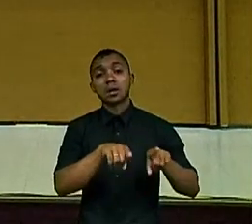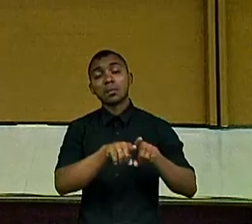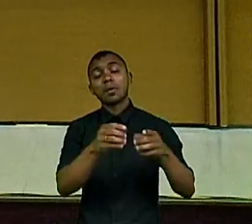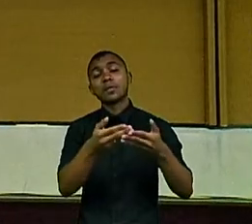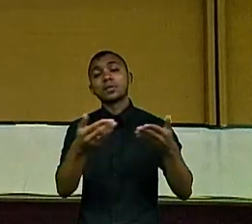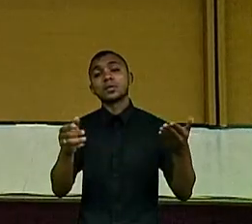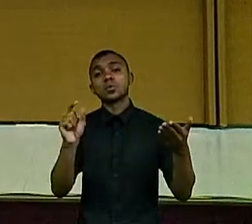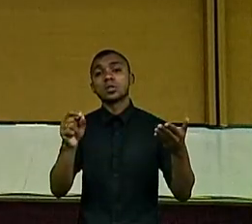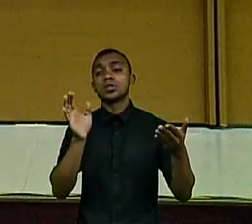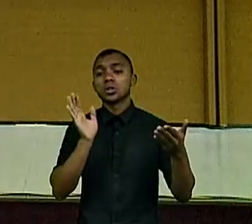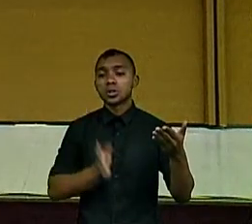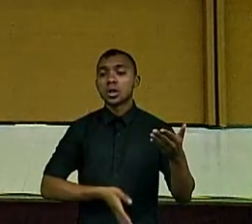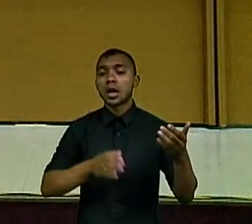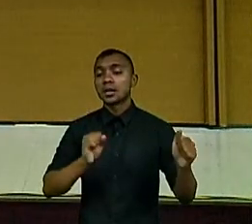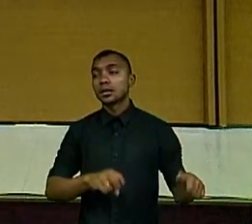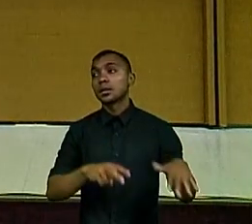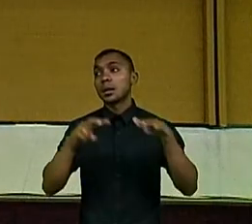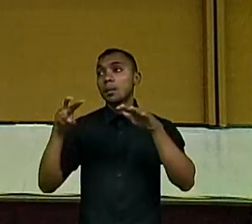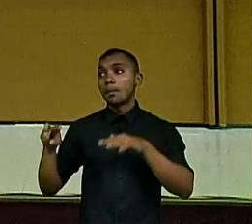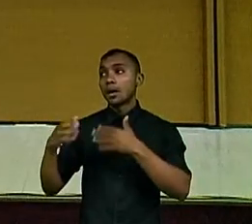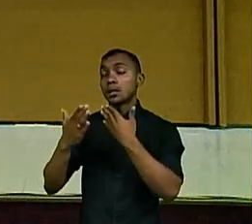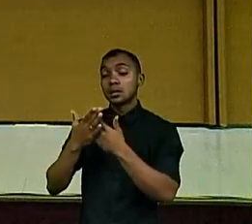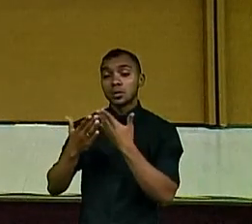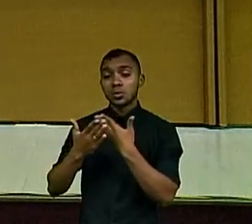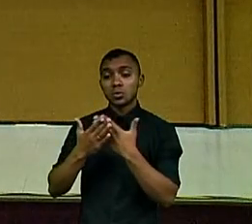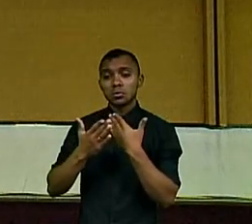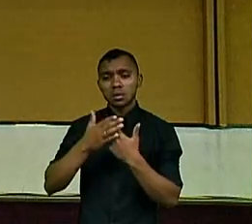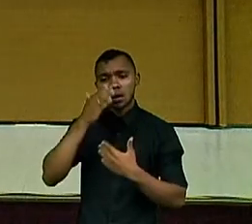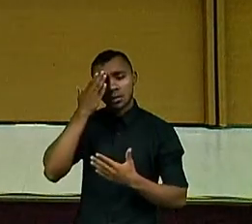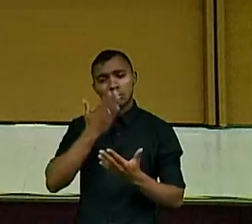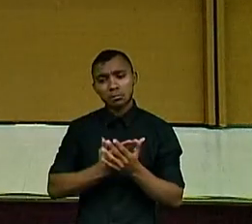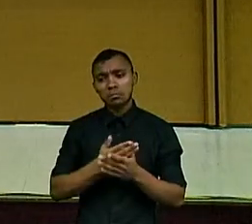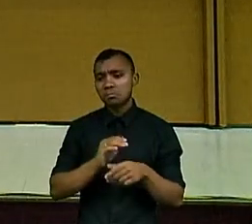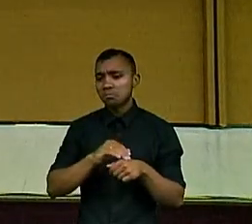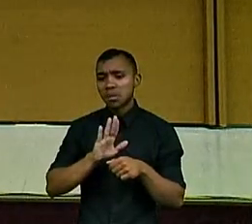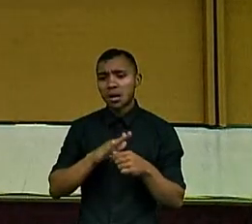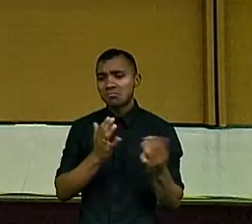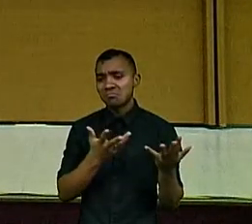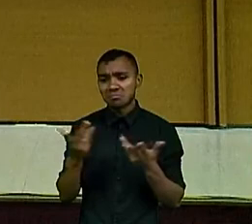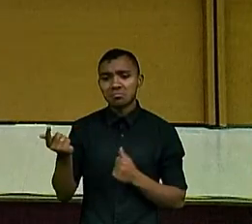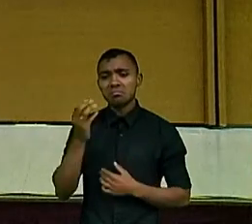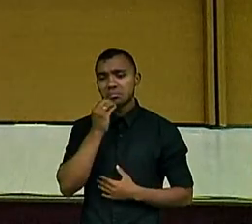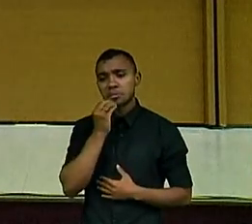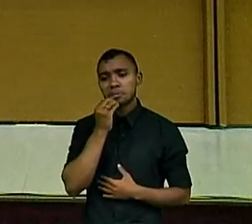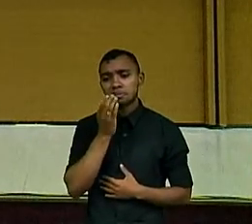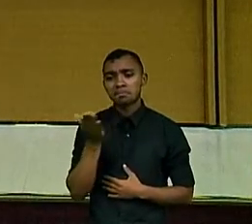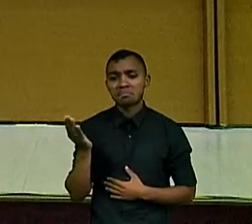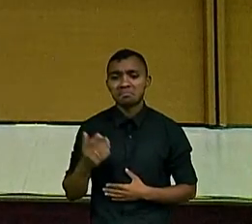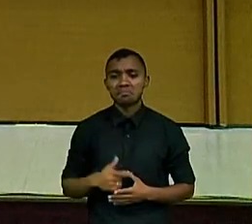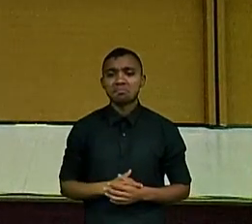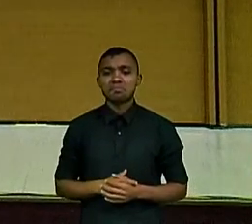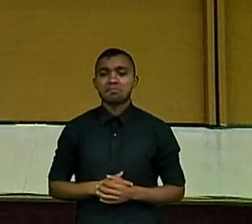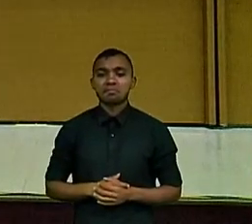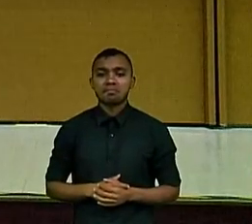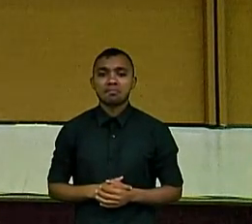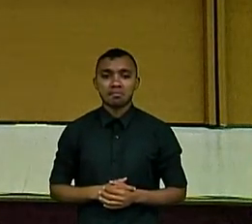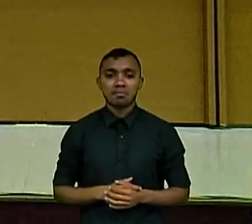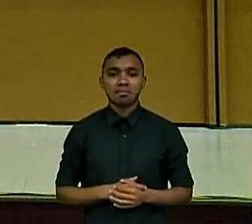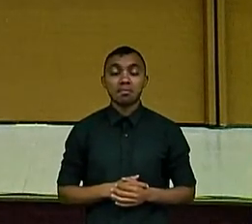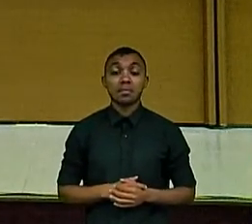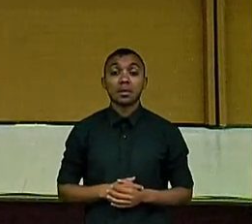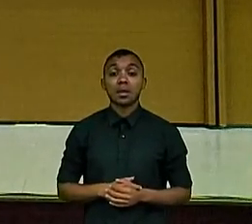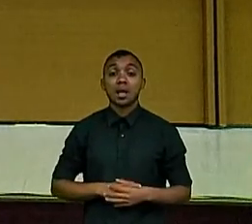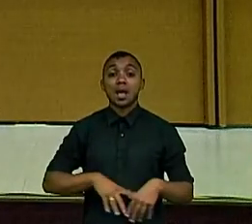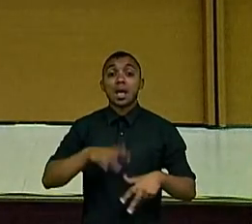estudam na semana eu acho que vocês merecem muito tá e vão com a tranquilidade